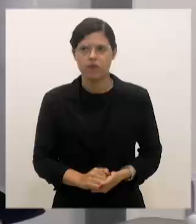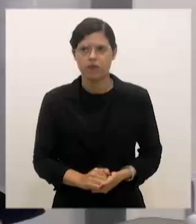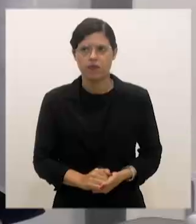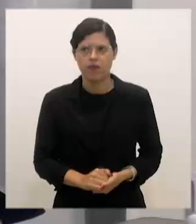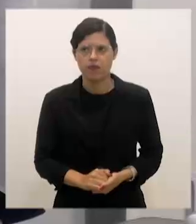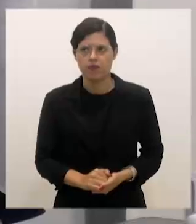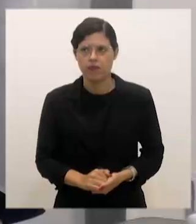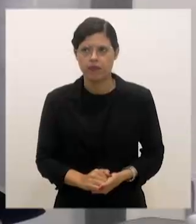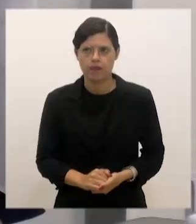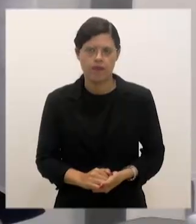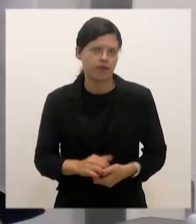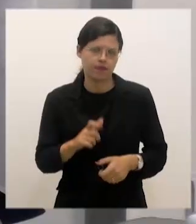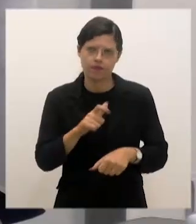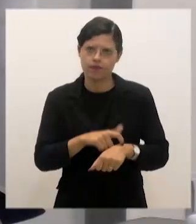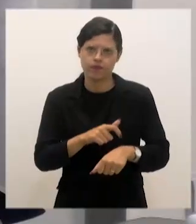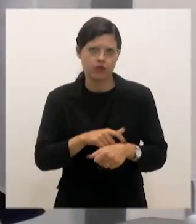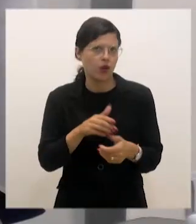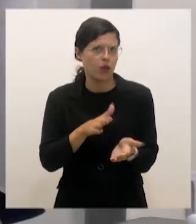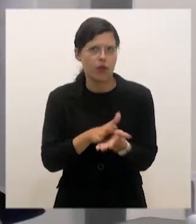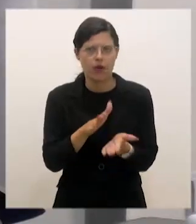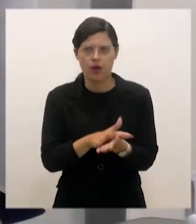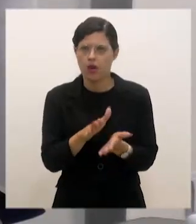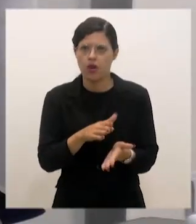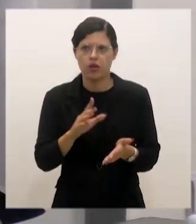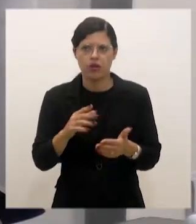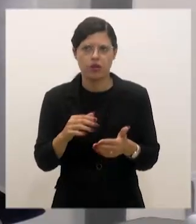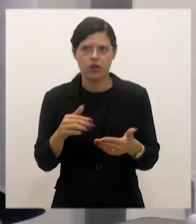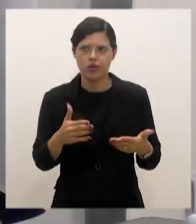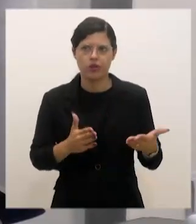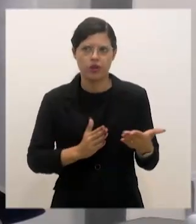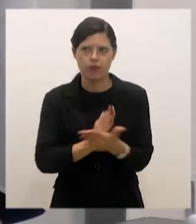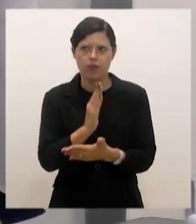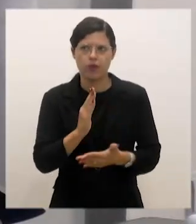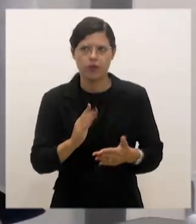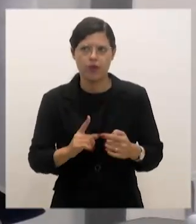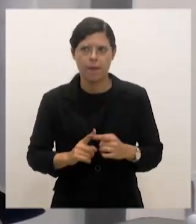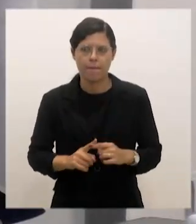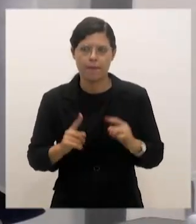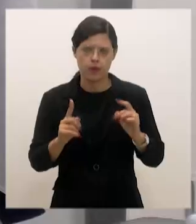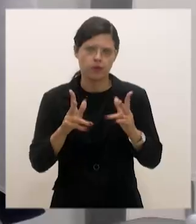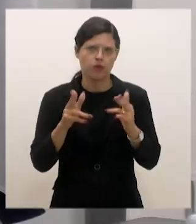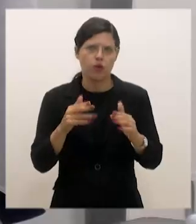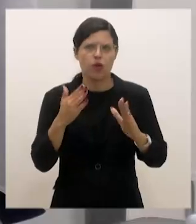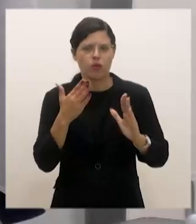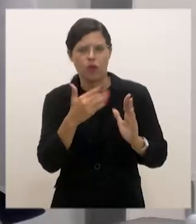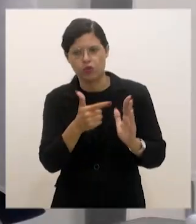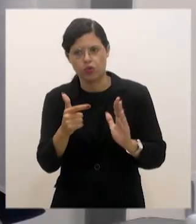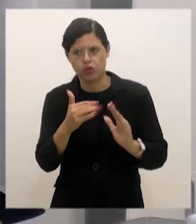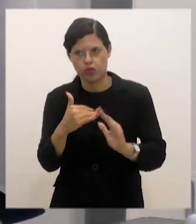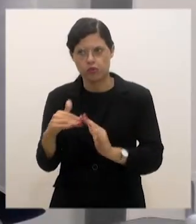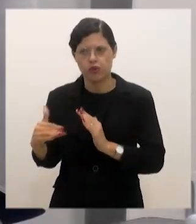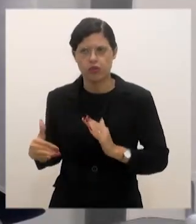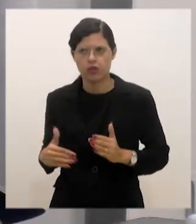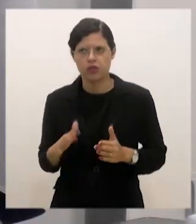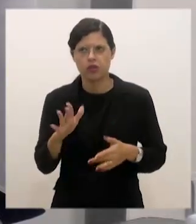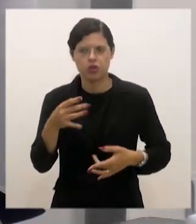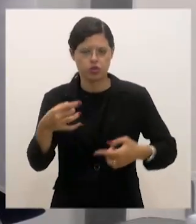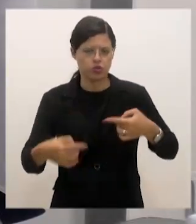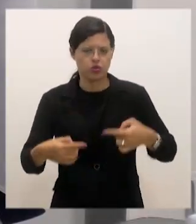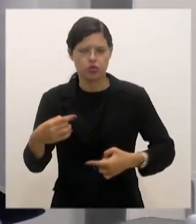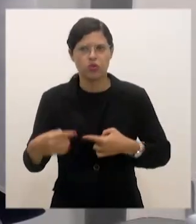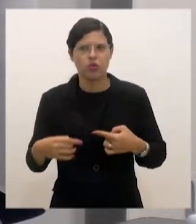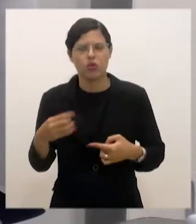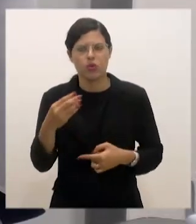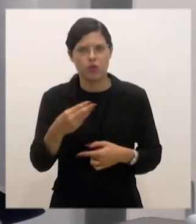não vai dar tempo de publicar o que a gente aprovar aqui, mas seguindo a lógica das outras mensagens e face ao que a gente já discutiu, inclusive com a presença do